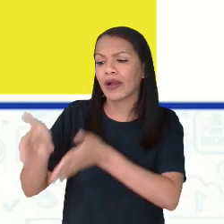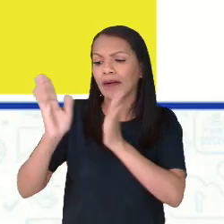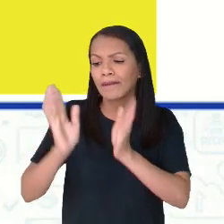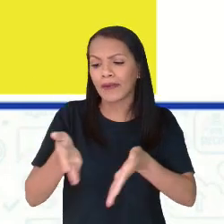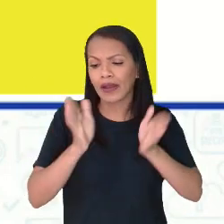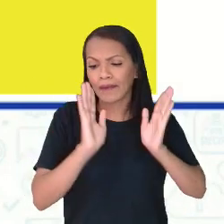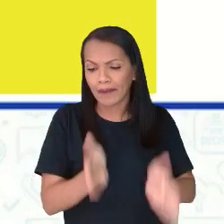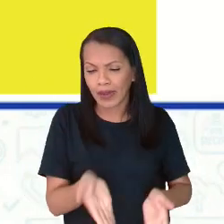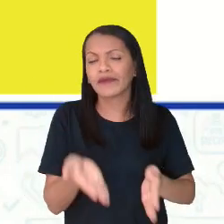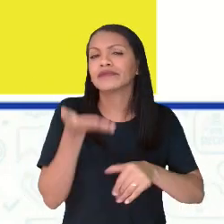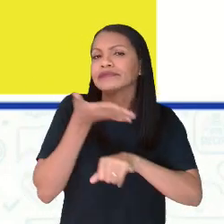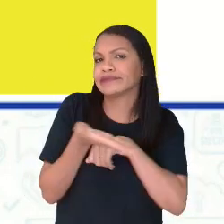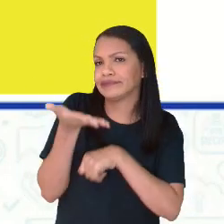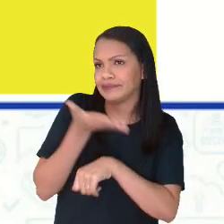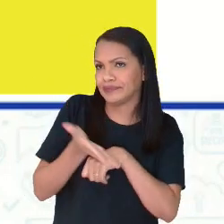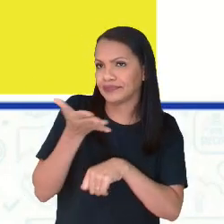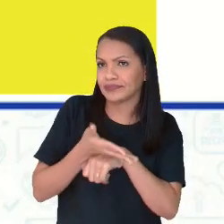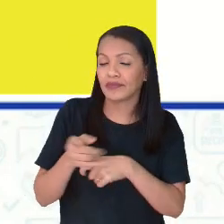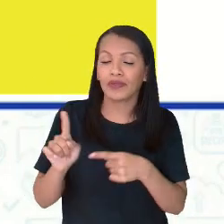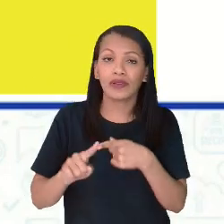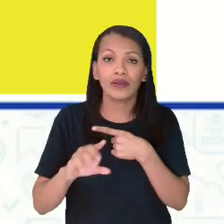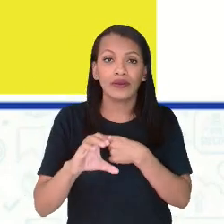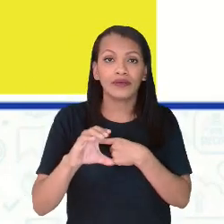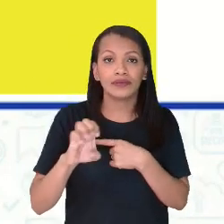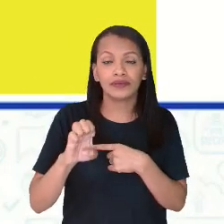atos, cenas, né?